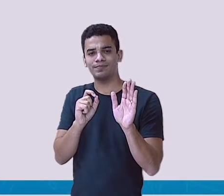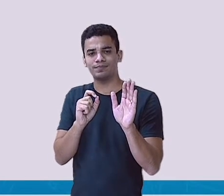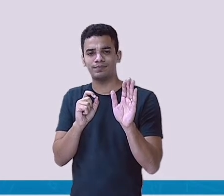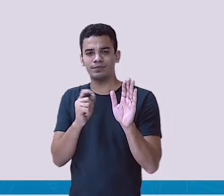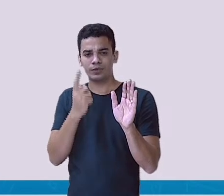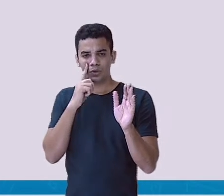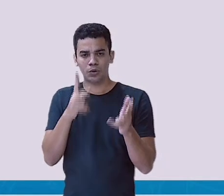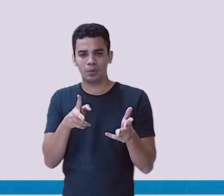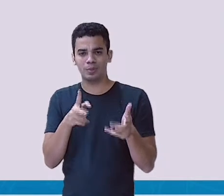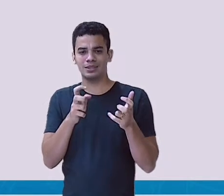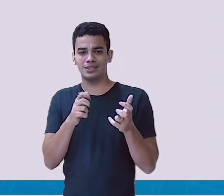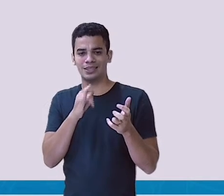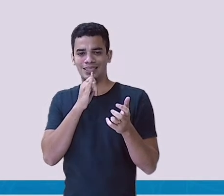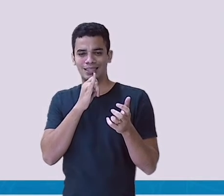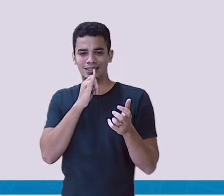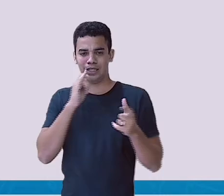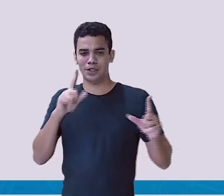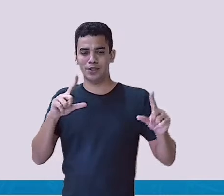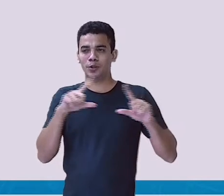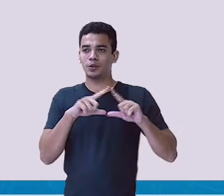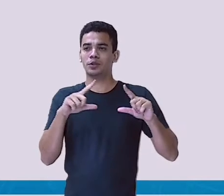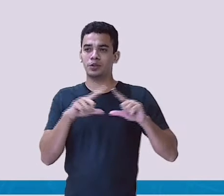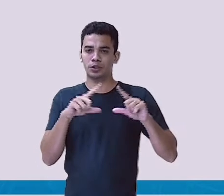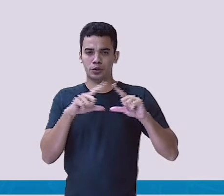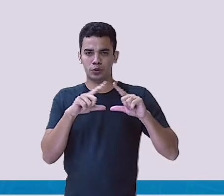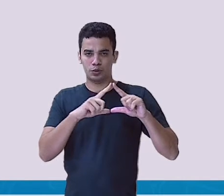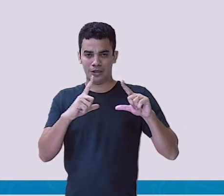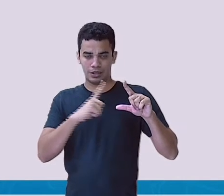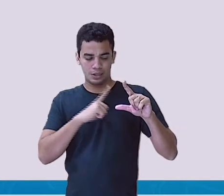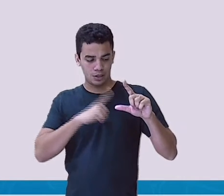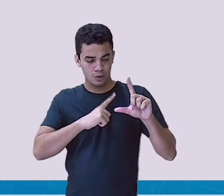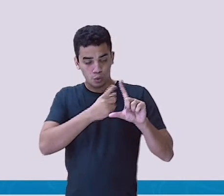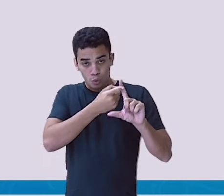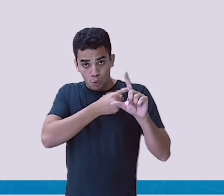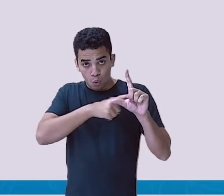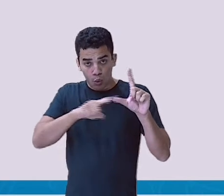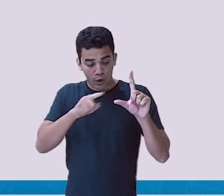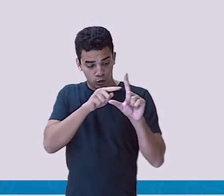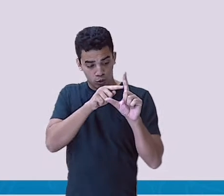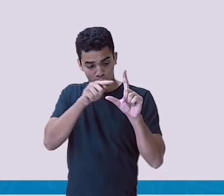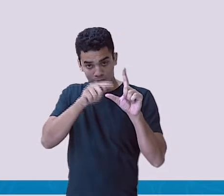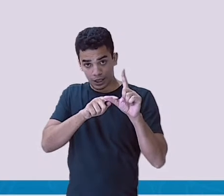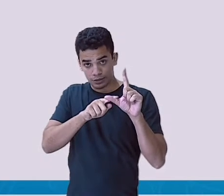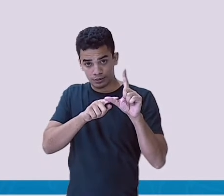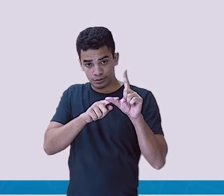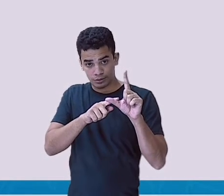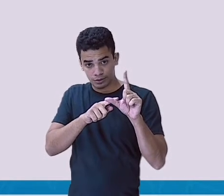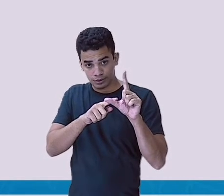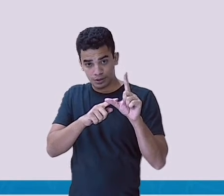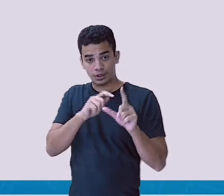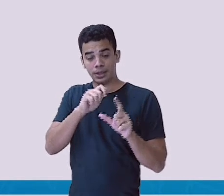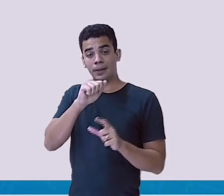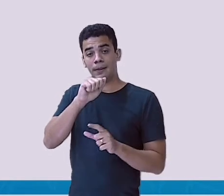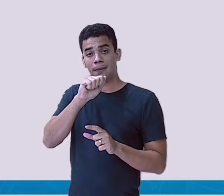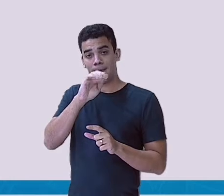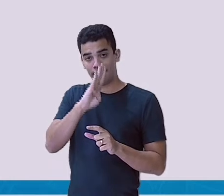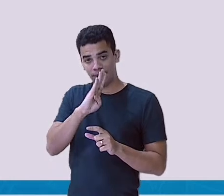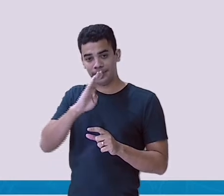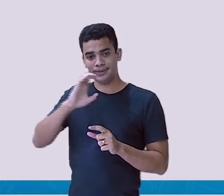são chamados de catetos. Então, eu tenho um lado aqui BC é um cateto, BA também é